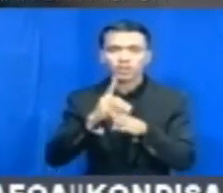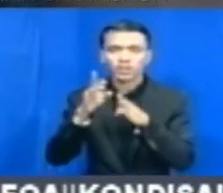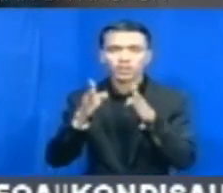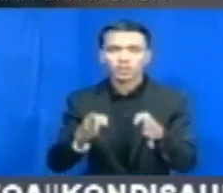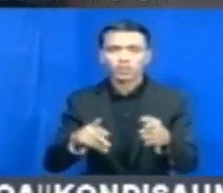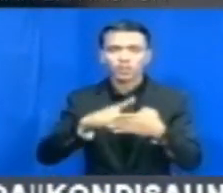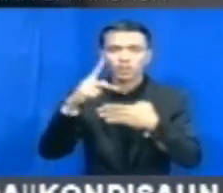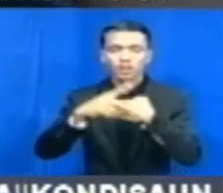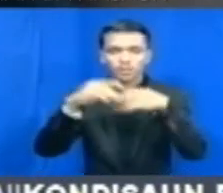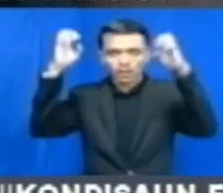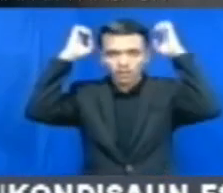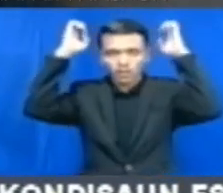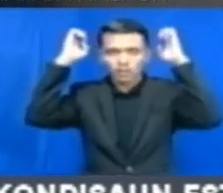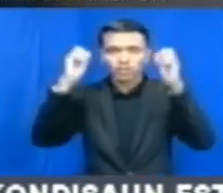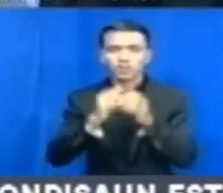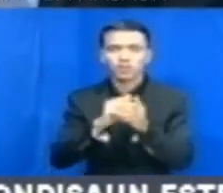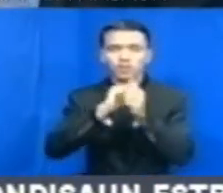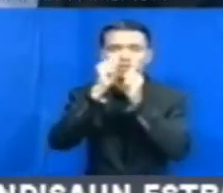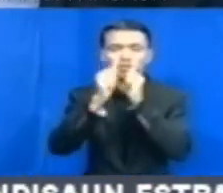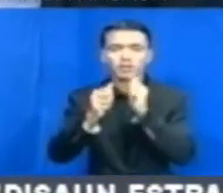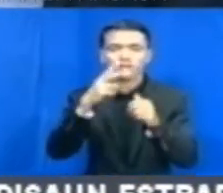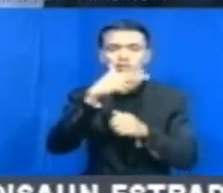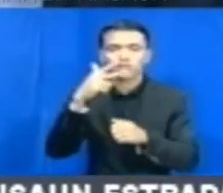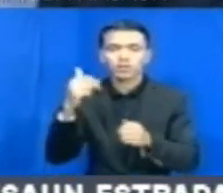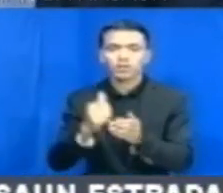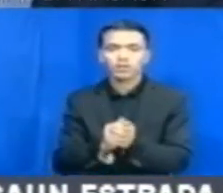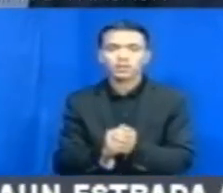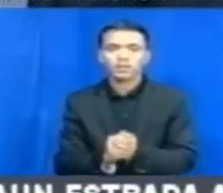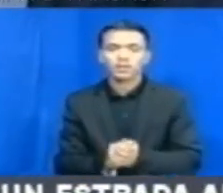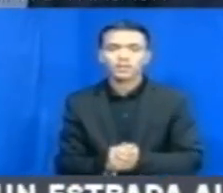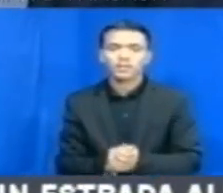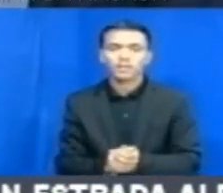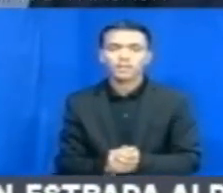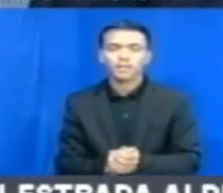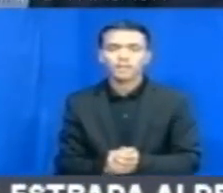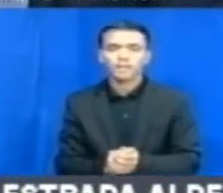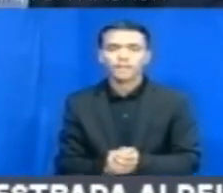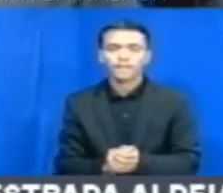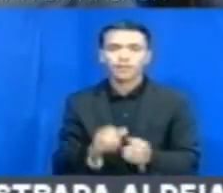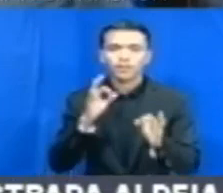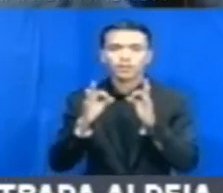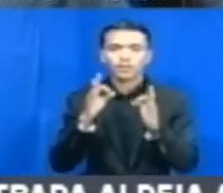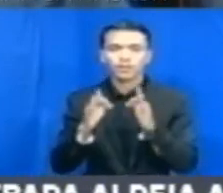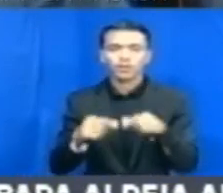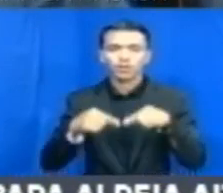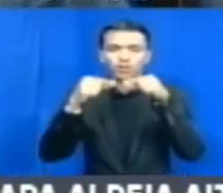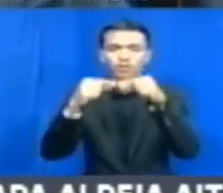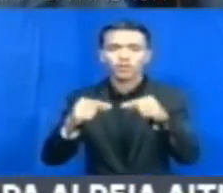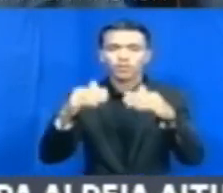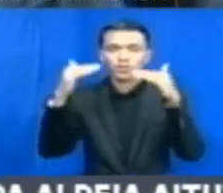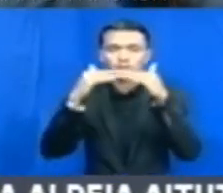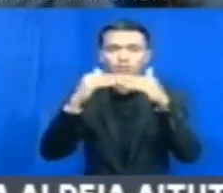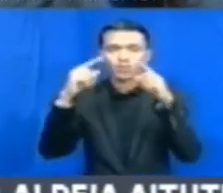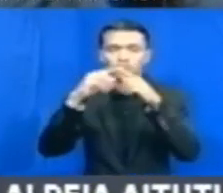Programa Educação, Vocácio Universidade Indonésia, Padang Wijaksono. Além de né, fomos palestra